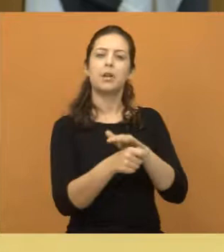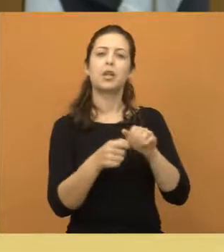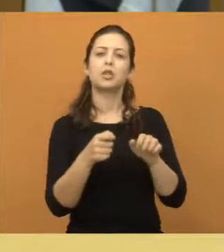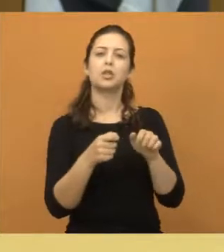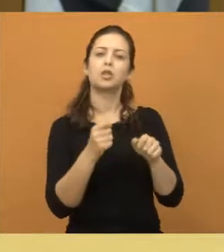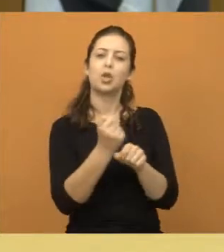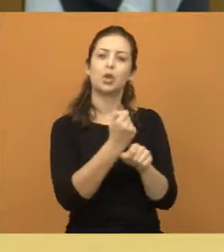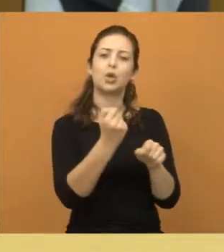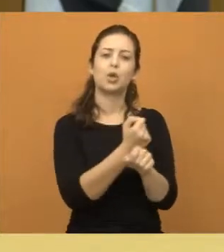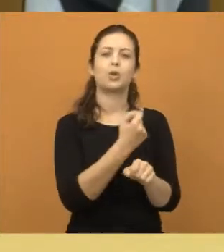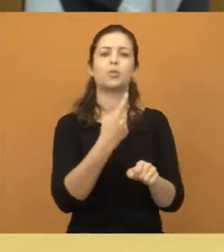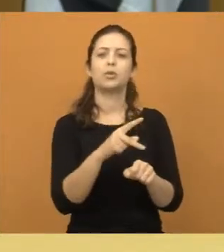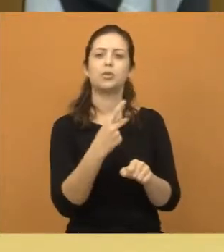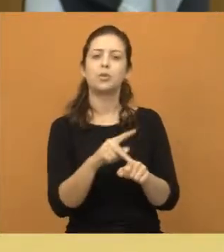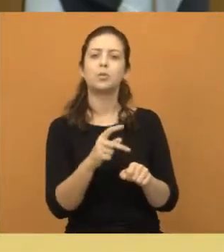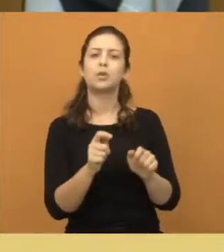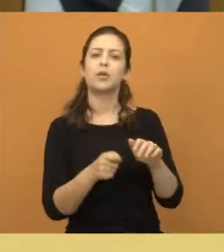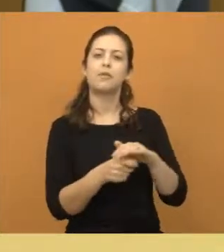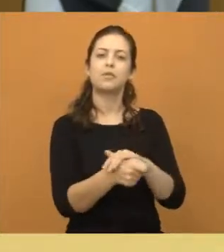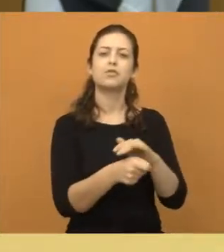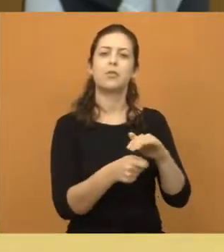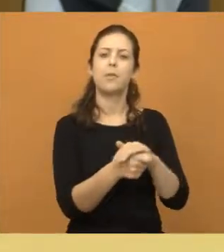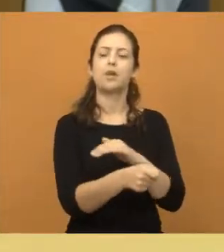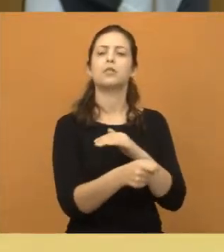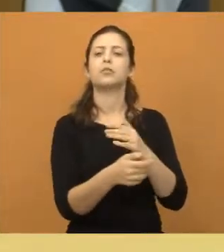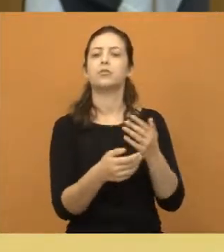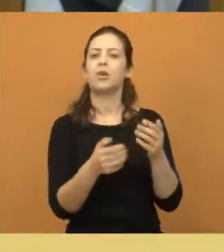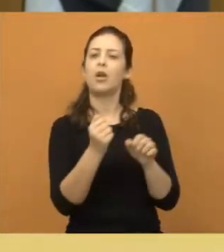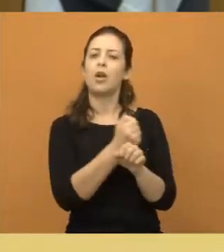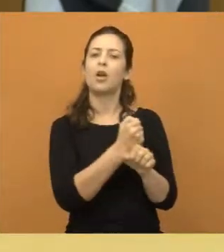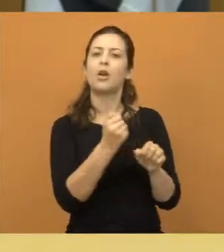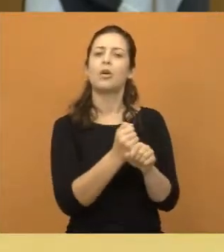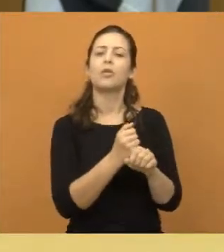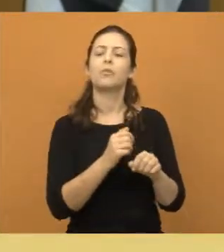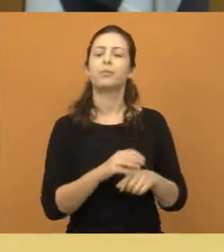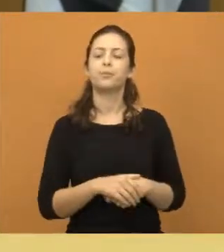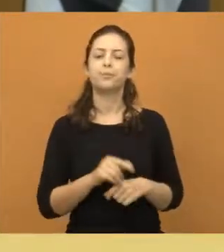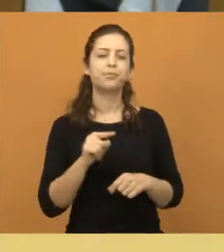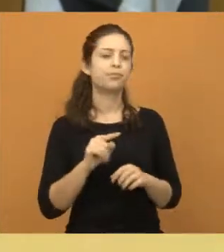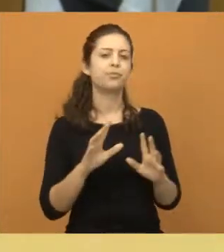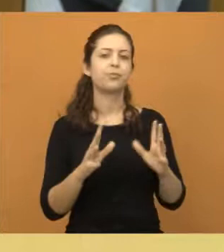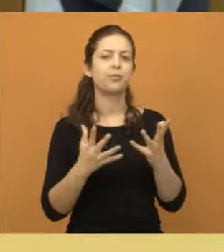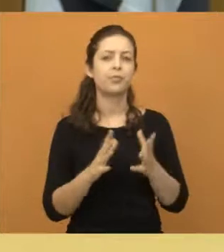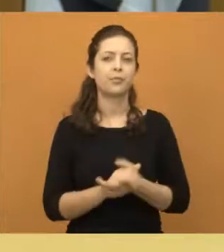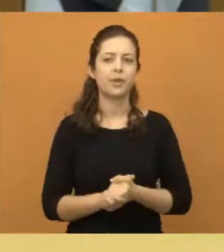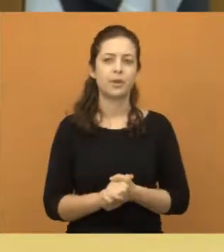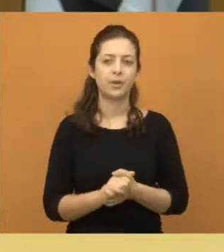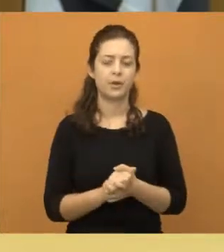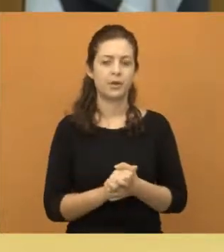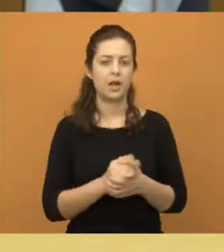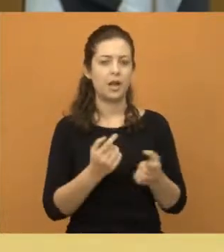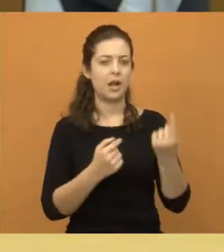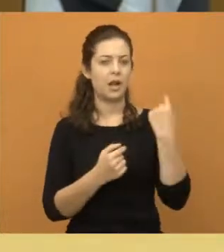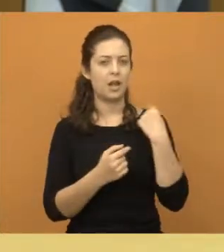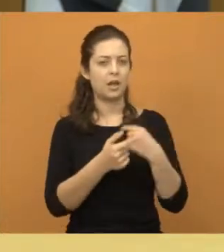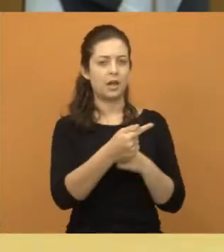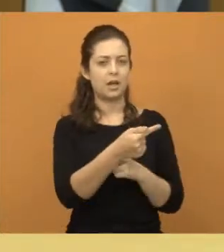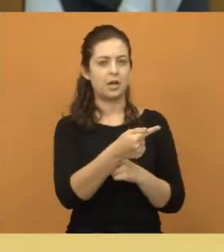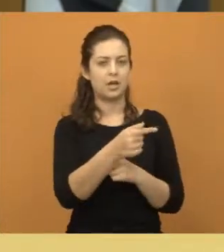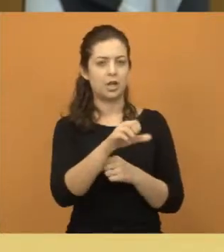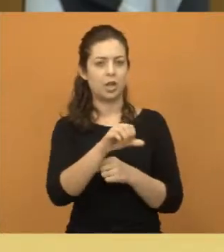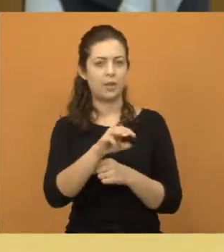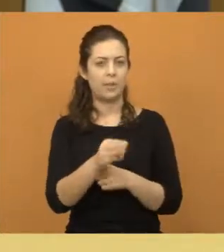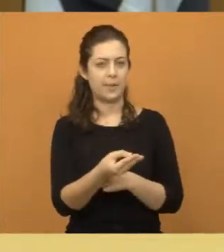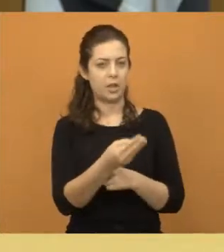quais sejam as despesas com investimentos em obras, elas partiram de